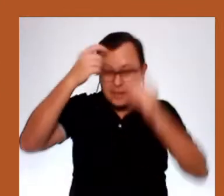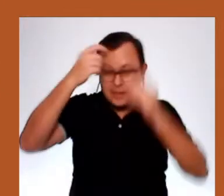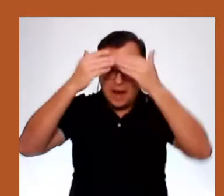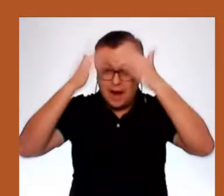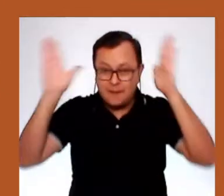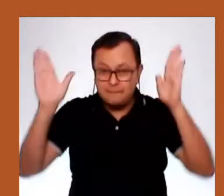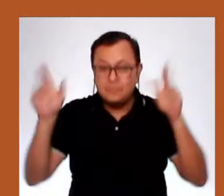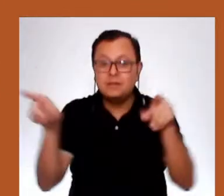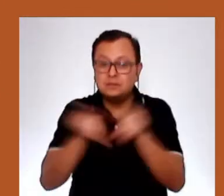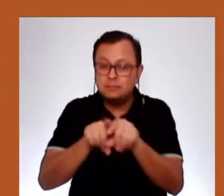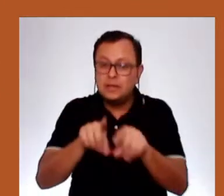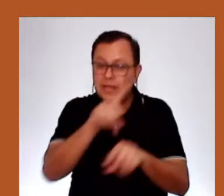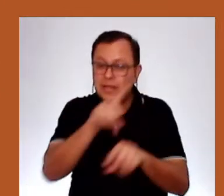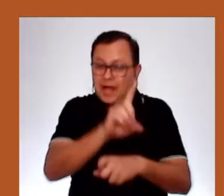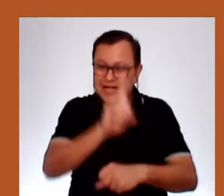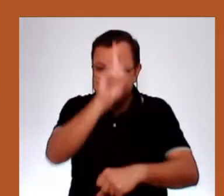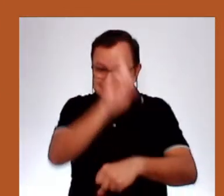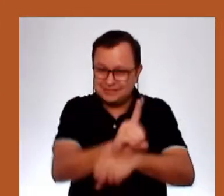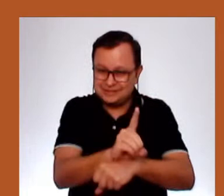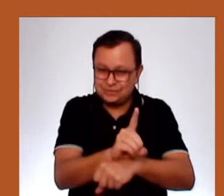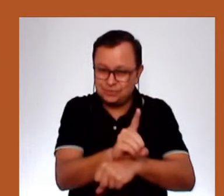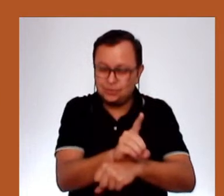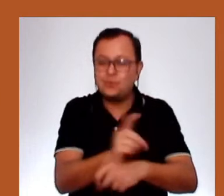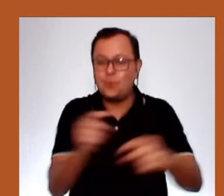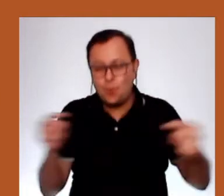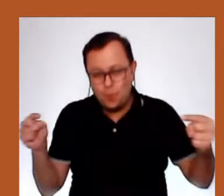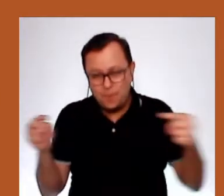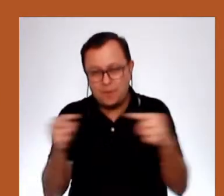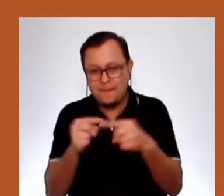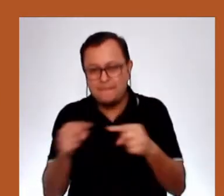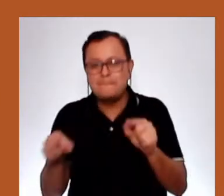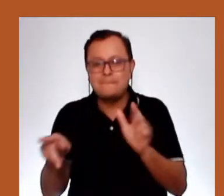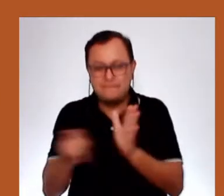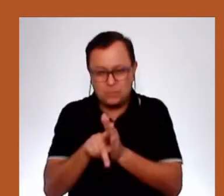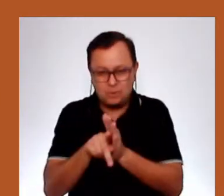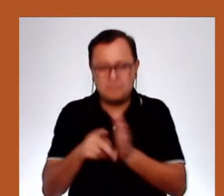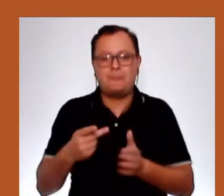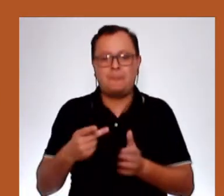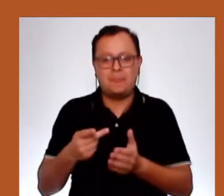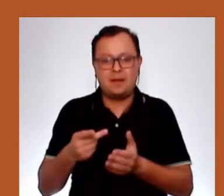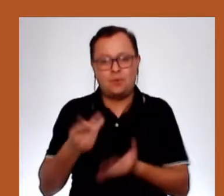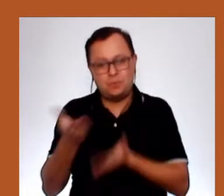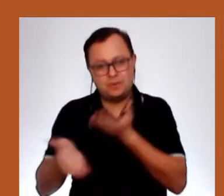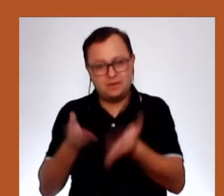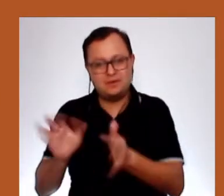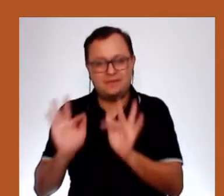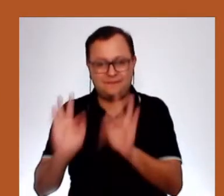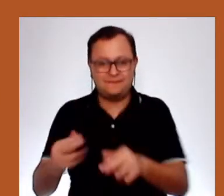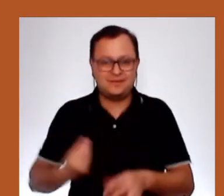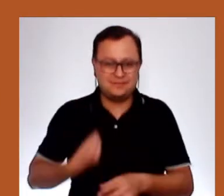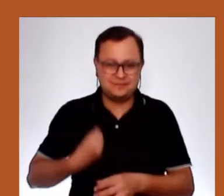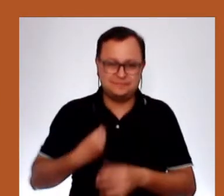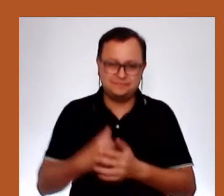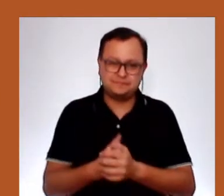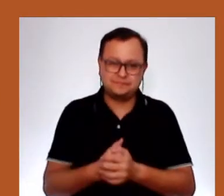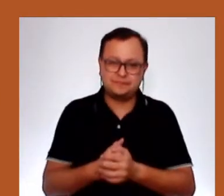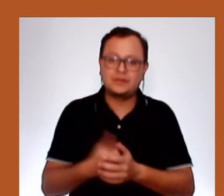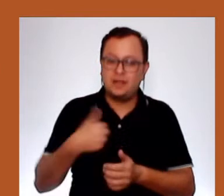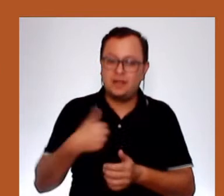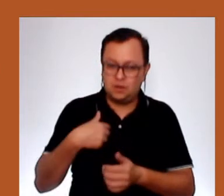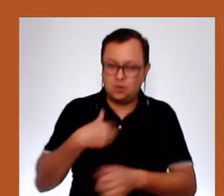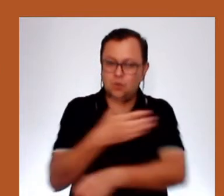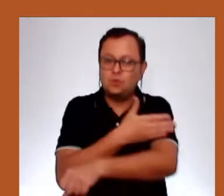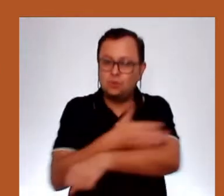também muito afinado com essa filosofia, que é o Samir, né? Eu acho que eu sempre falo isso, que